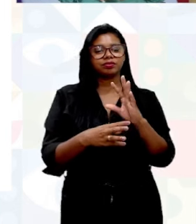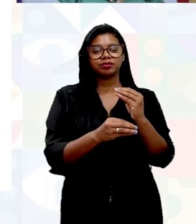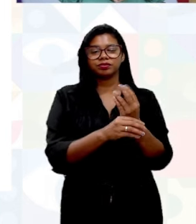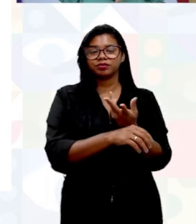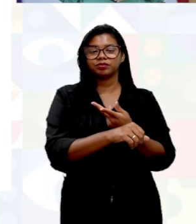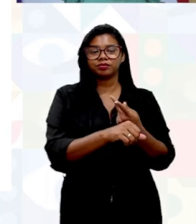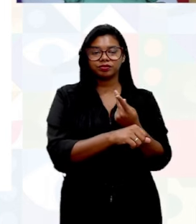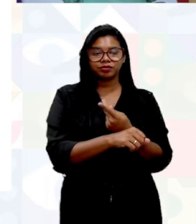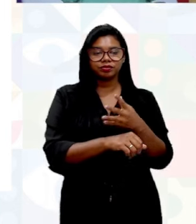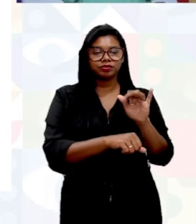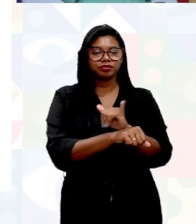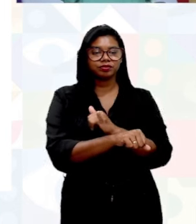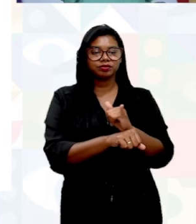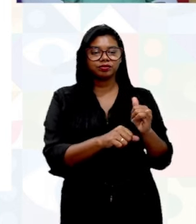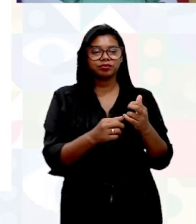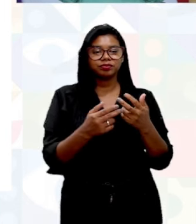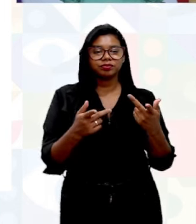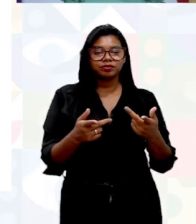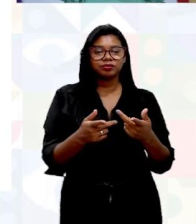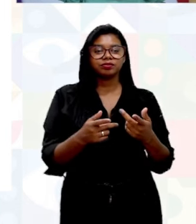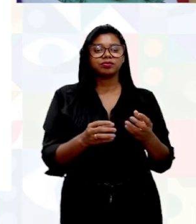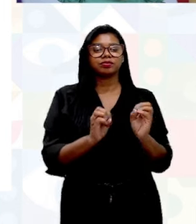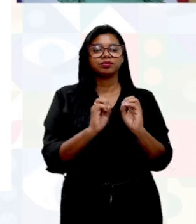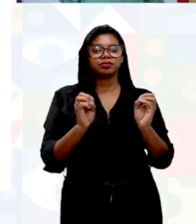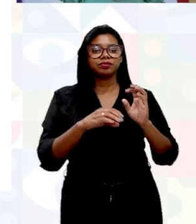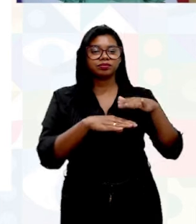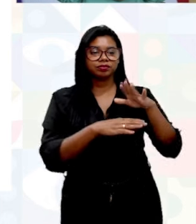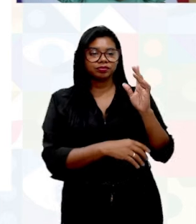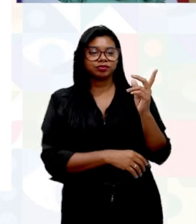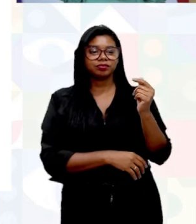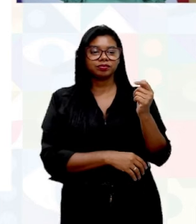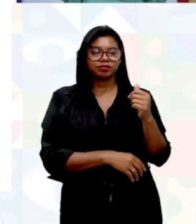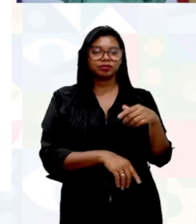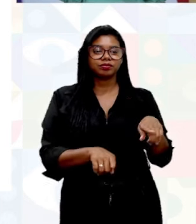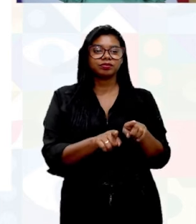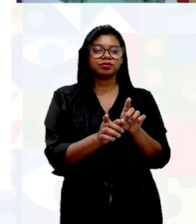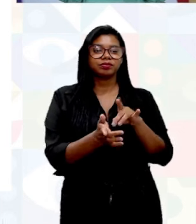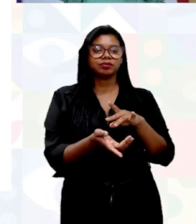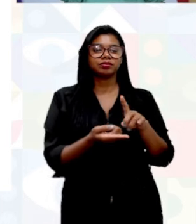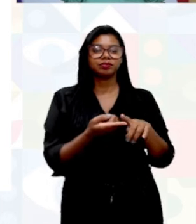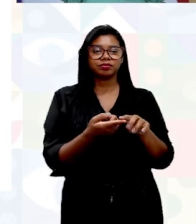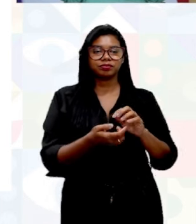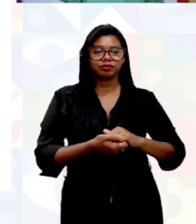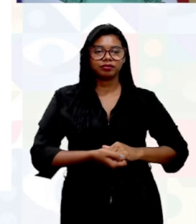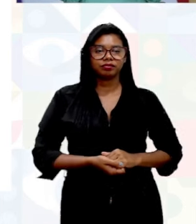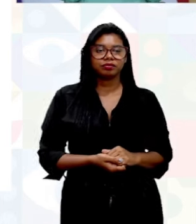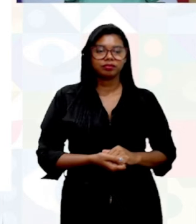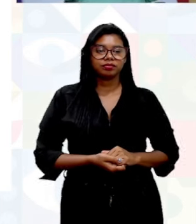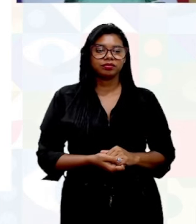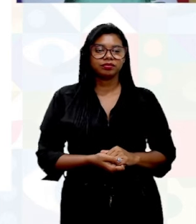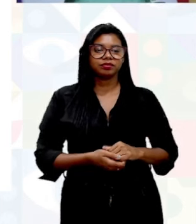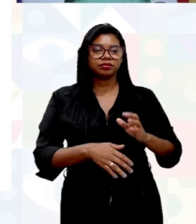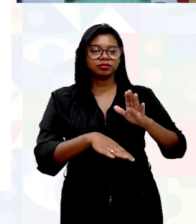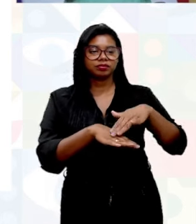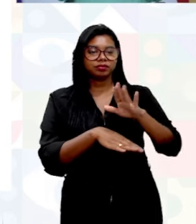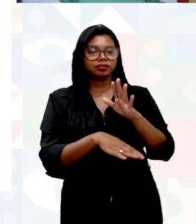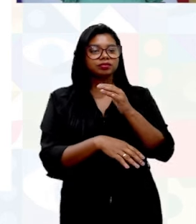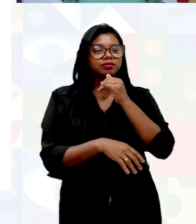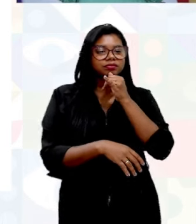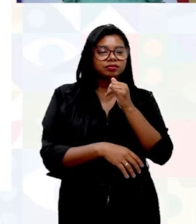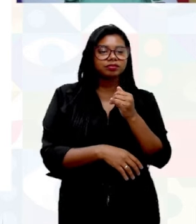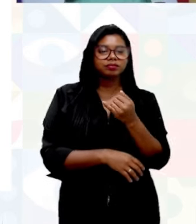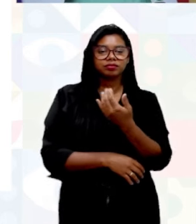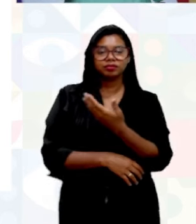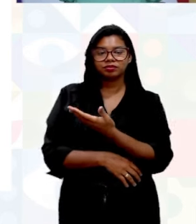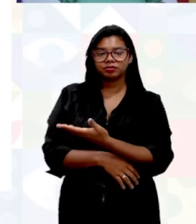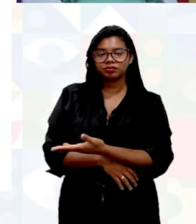novas estratégias, não procura ganhar um pouco mais, ter alguma vantagem competitiva ali, mas ele já está